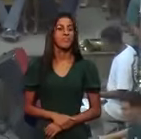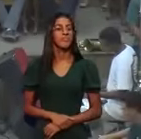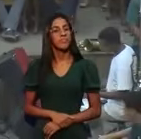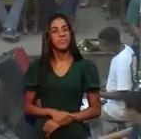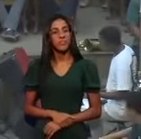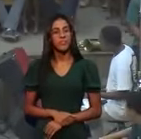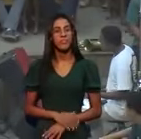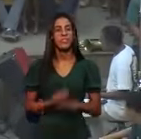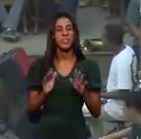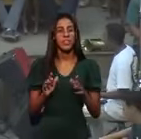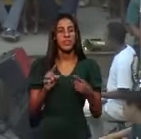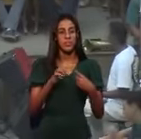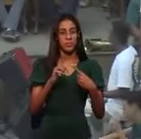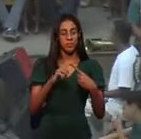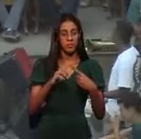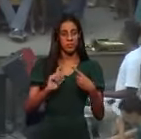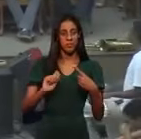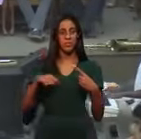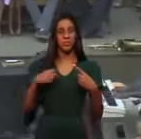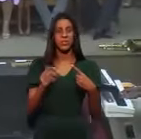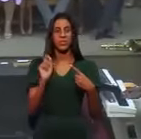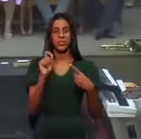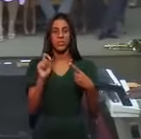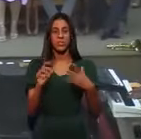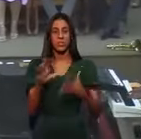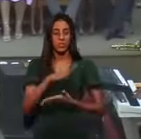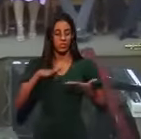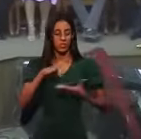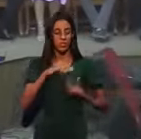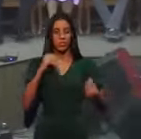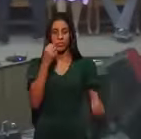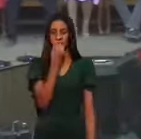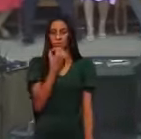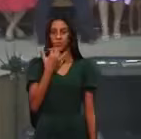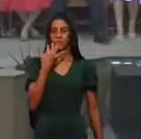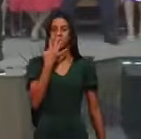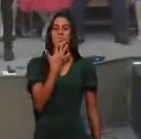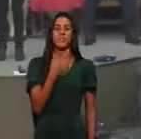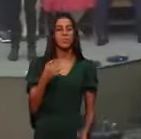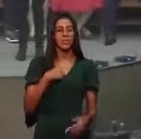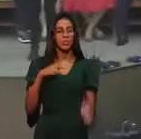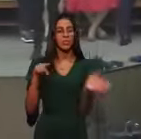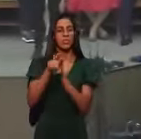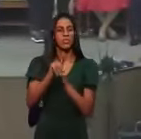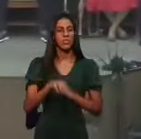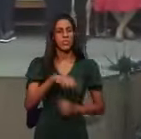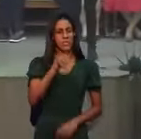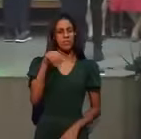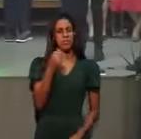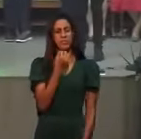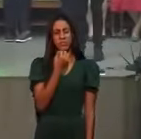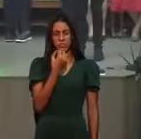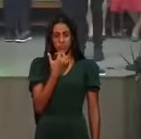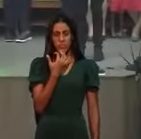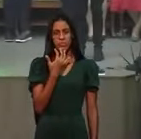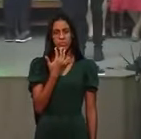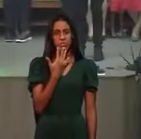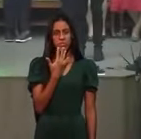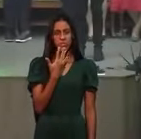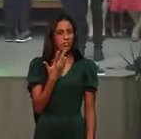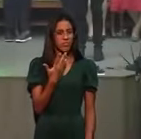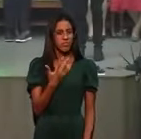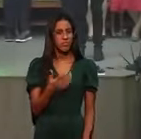Pronto, primeiro sinal de uma espiritualidade é o que? A alma está? Eu vou fazer uma pergunta, vocês estão bem? Não responda para